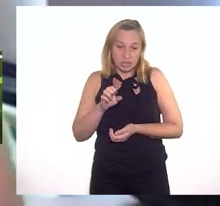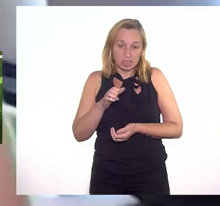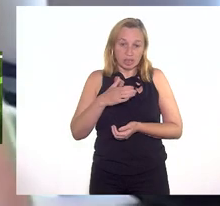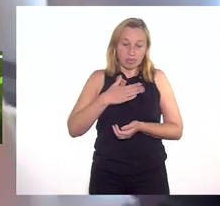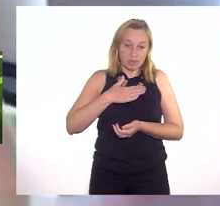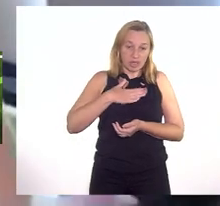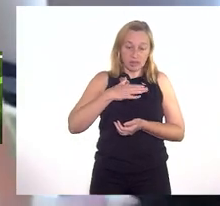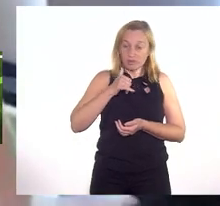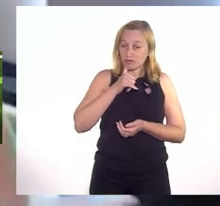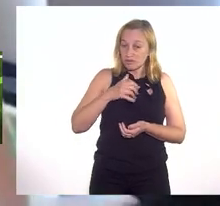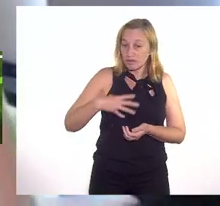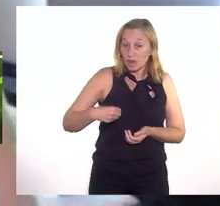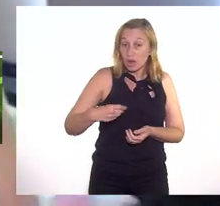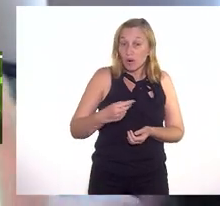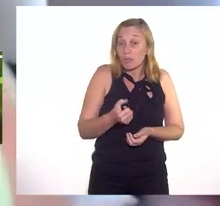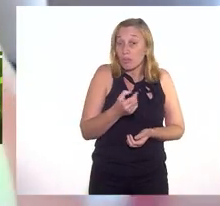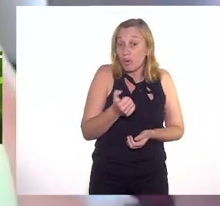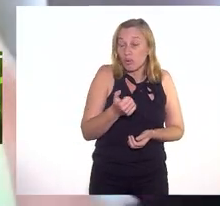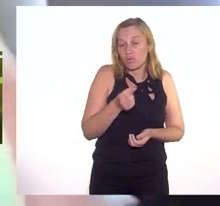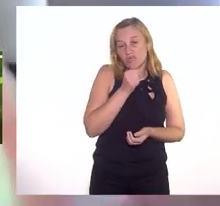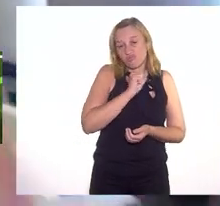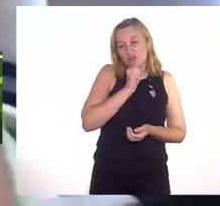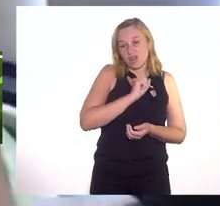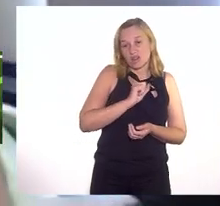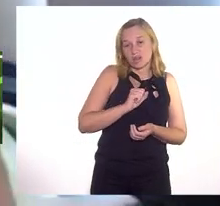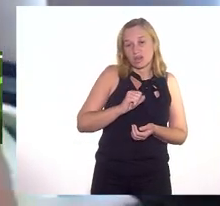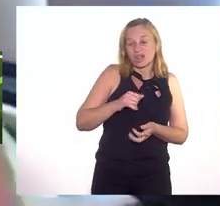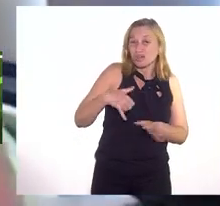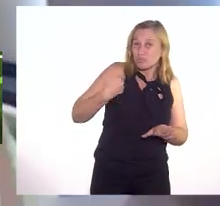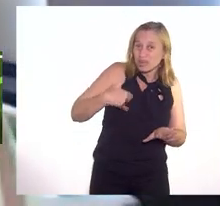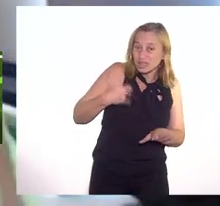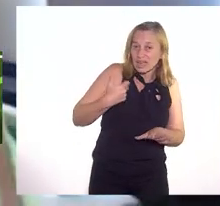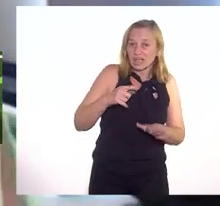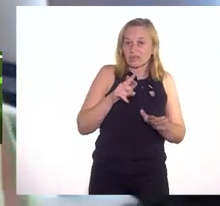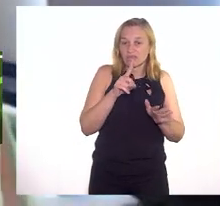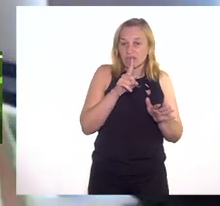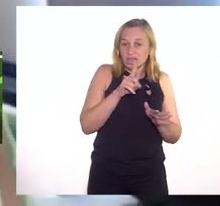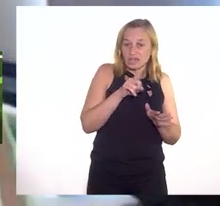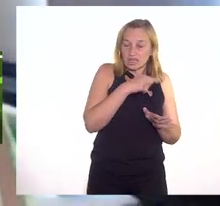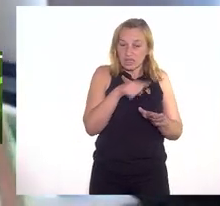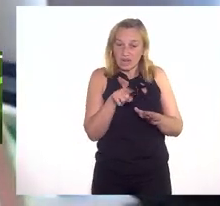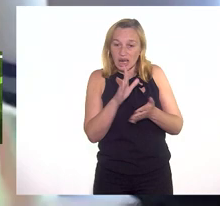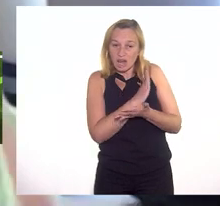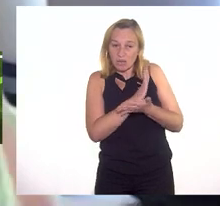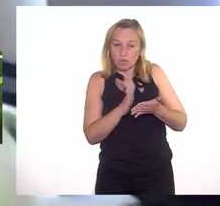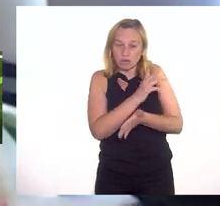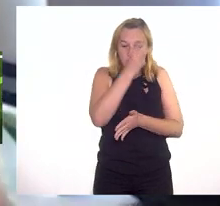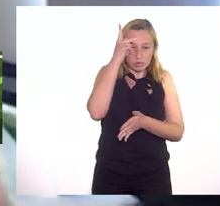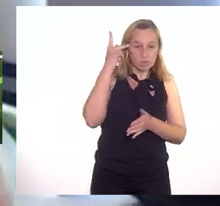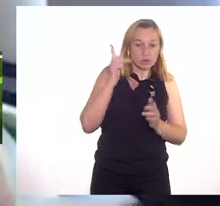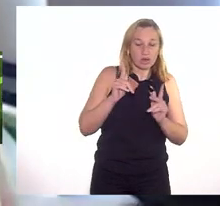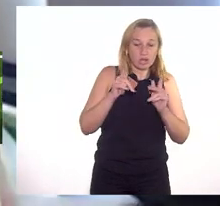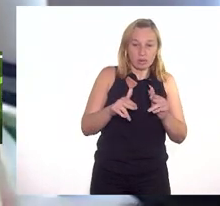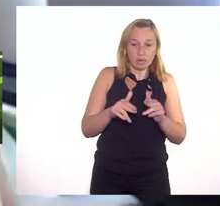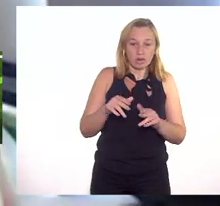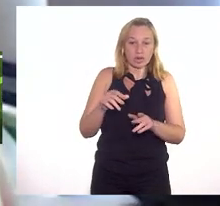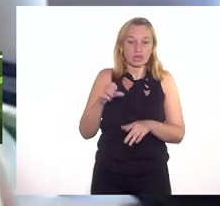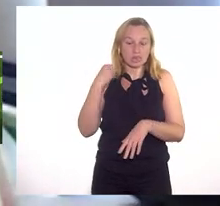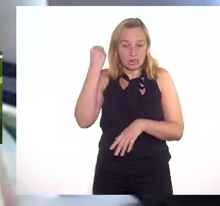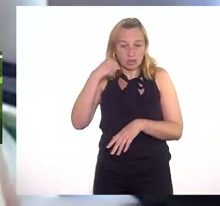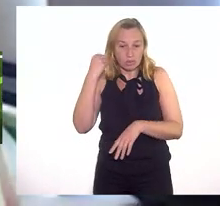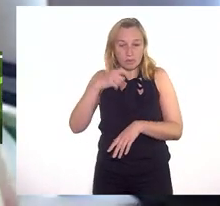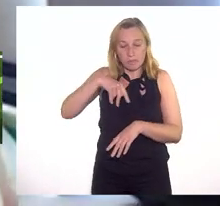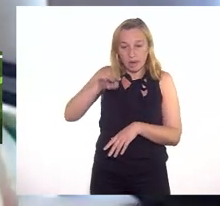também e outras, né? Então, a gente, por idade, a gente vai eliminar muita gente. Assim como a senadora Mara Gabrilli